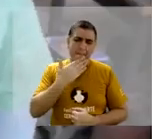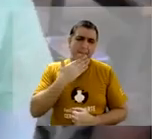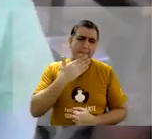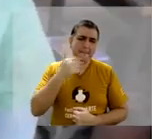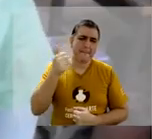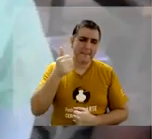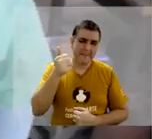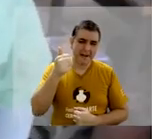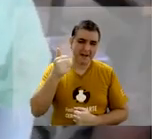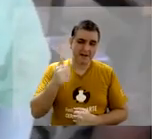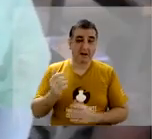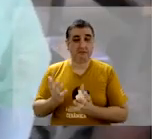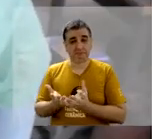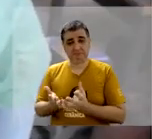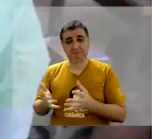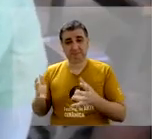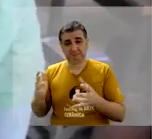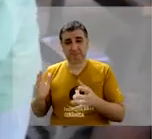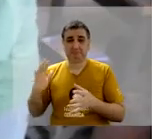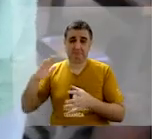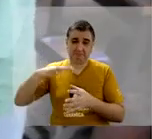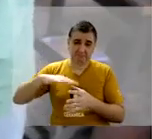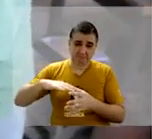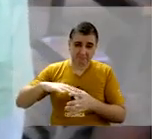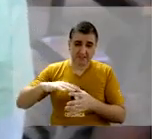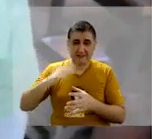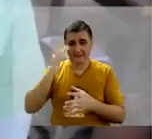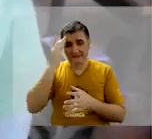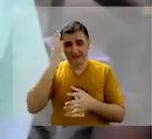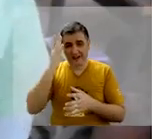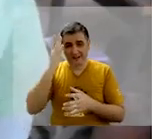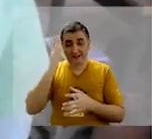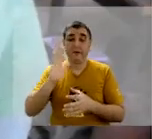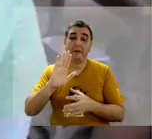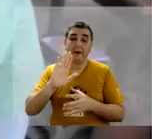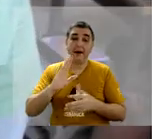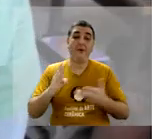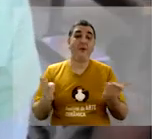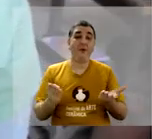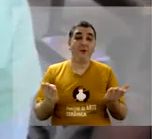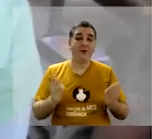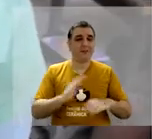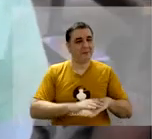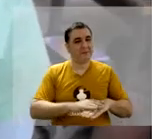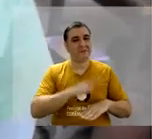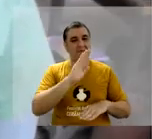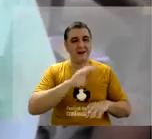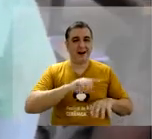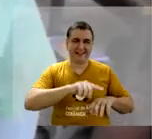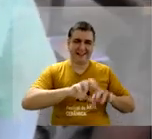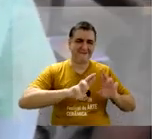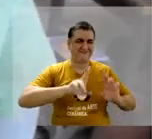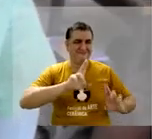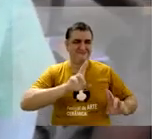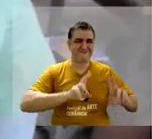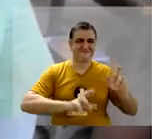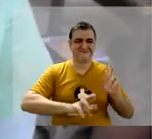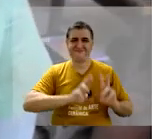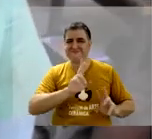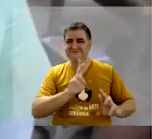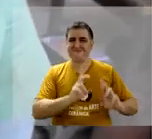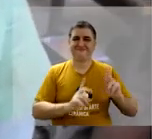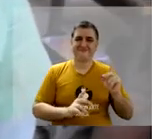eu mesmo não gosto de fazer mais panela não, mas antes era panela, sistema de peça utilitária, mas hoje em dia eu faço